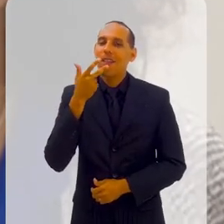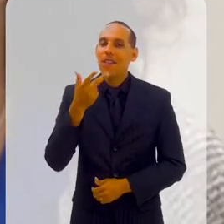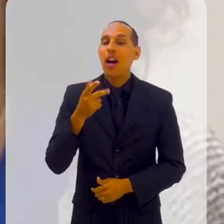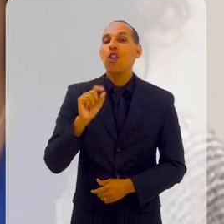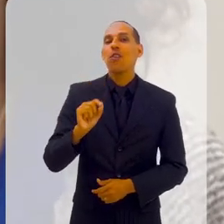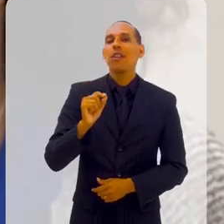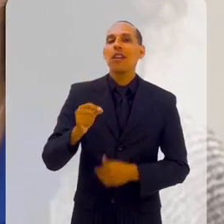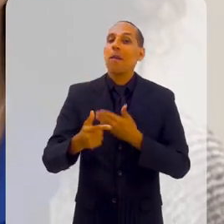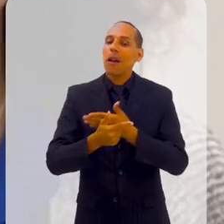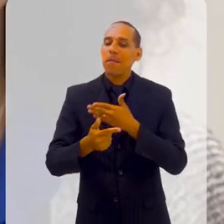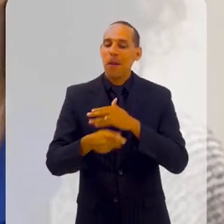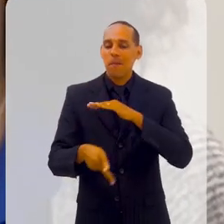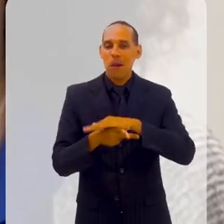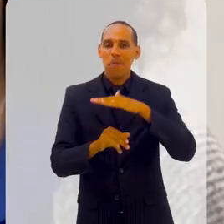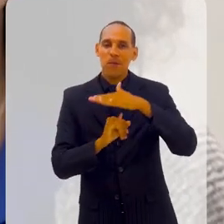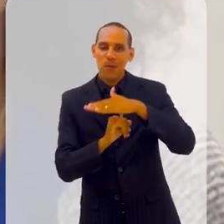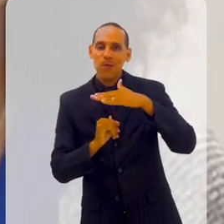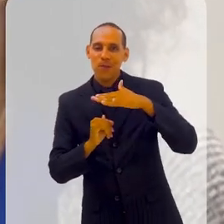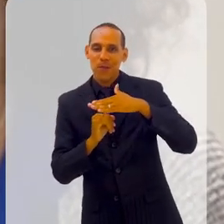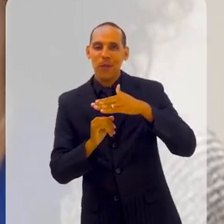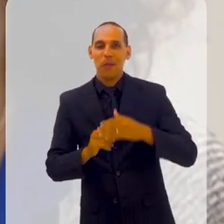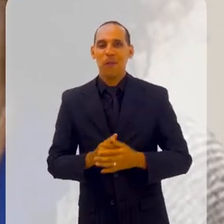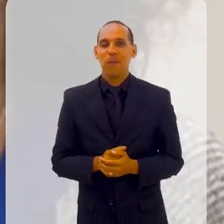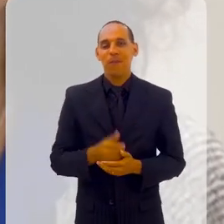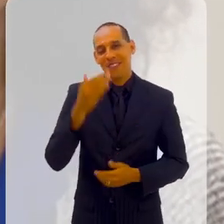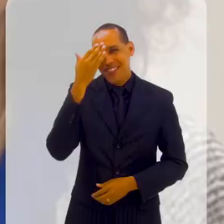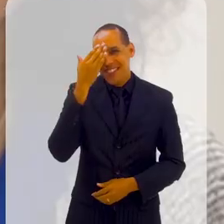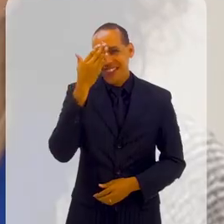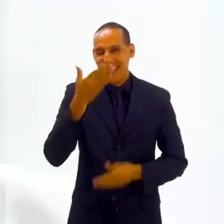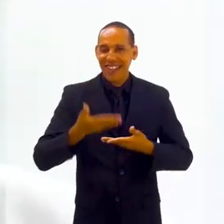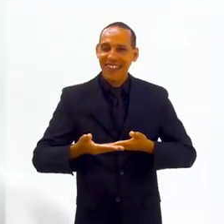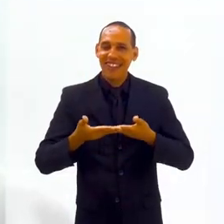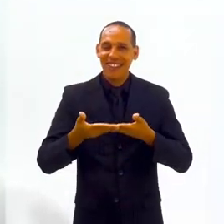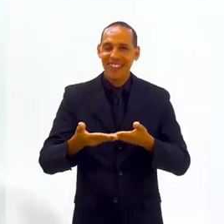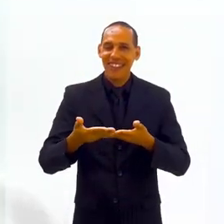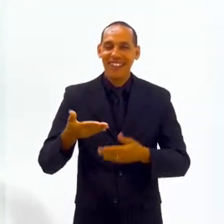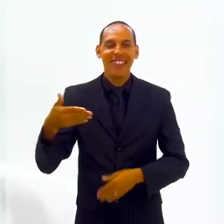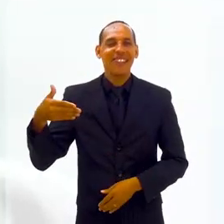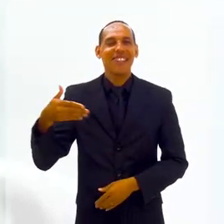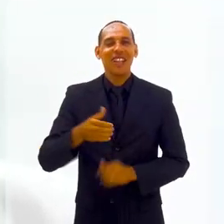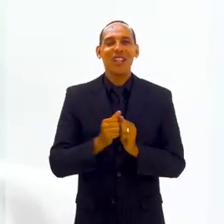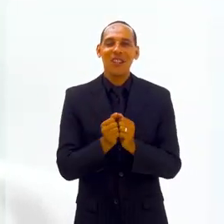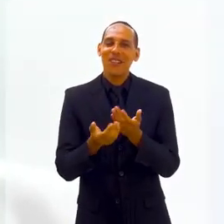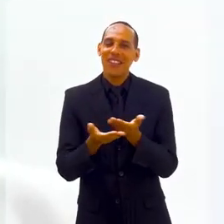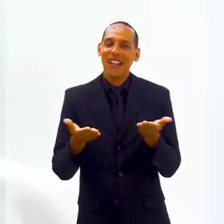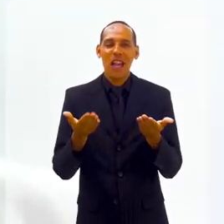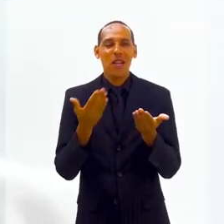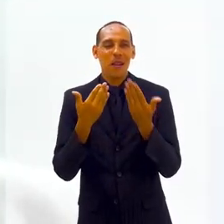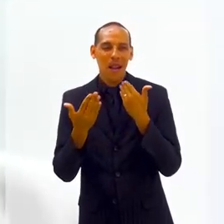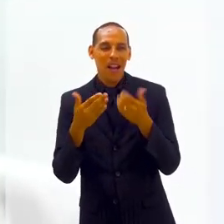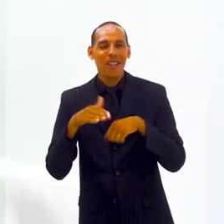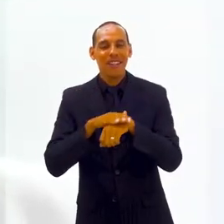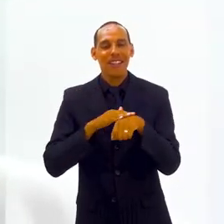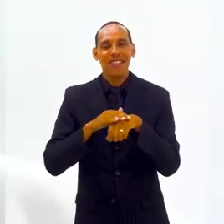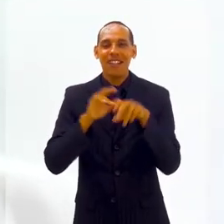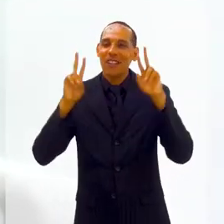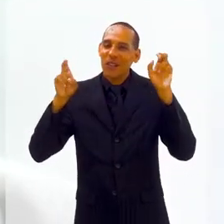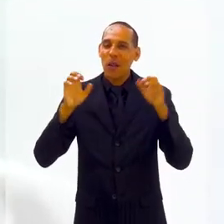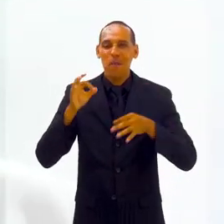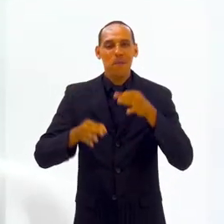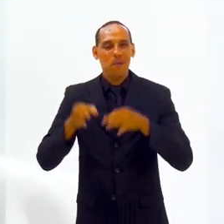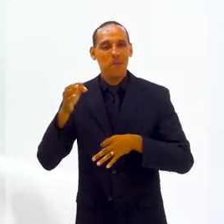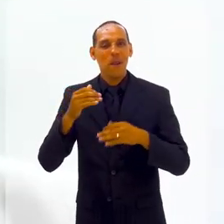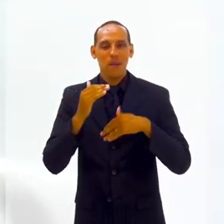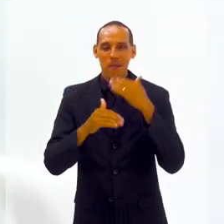na melhoria da qualidade de vida e renda dos produtores Fluminenses obrigada pelo convite de estar aqui com vocês para essa conversa aí